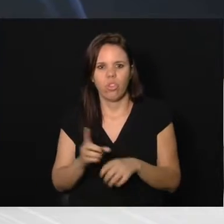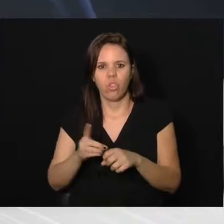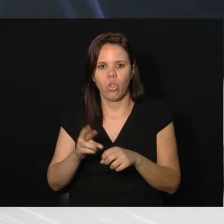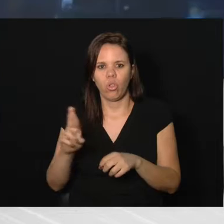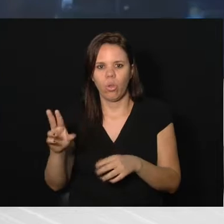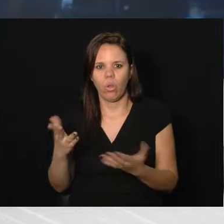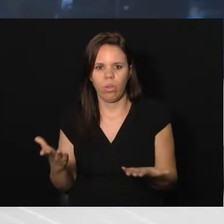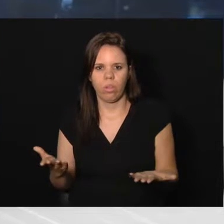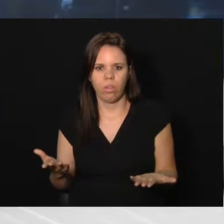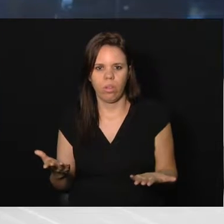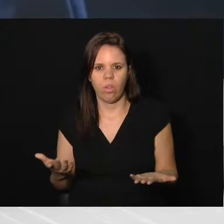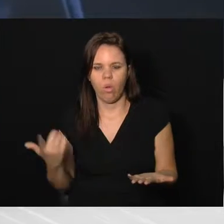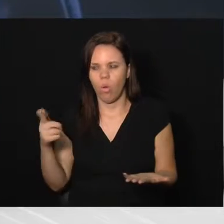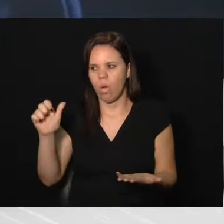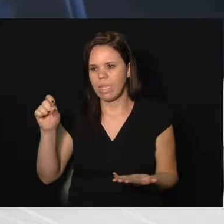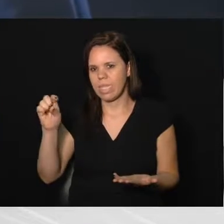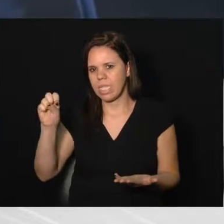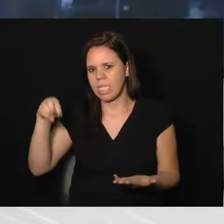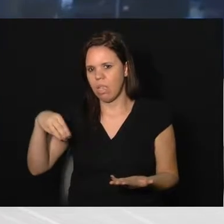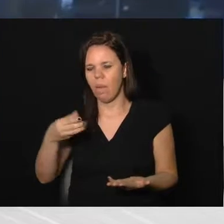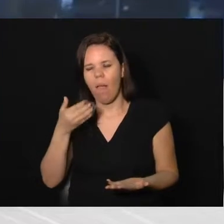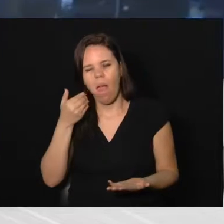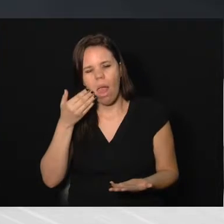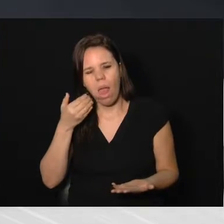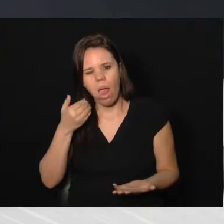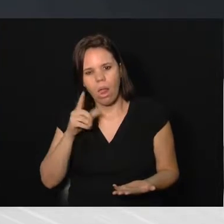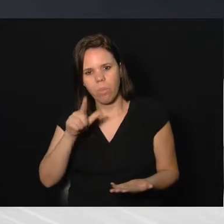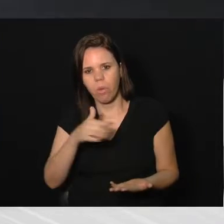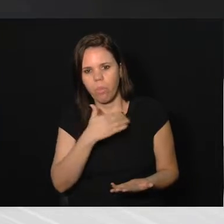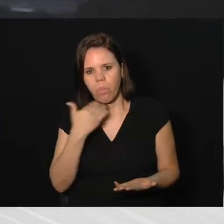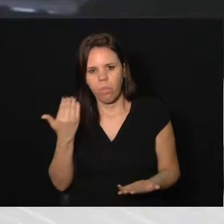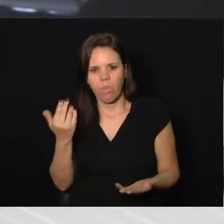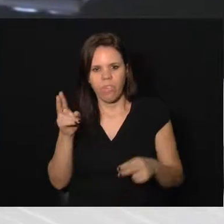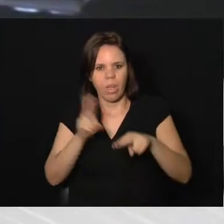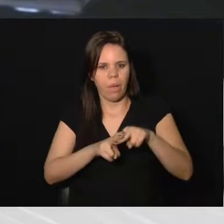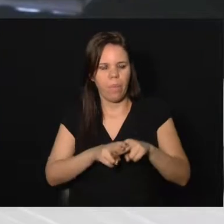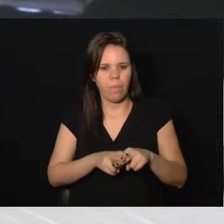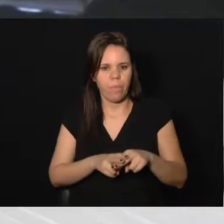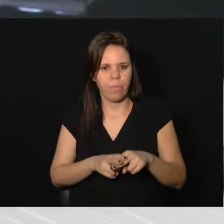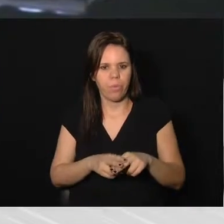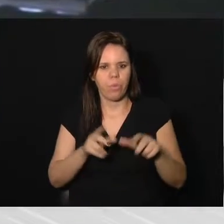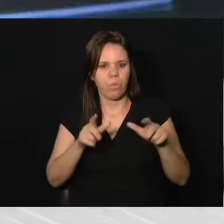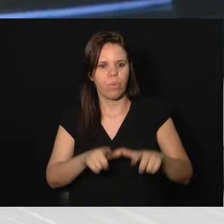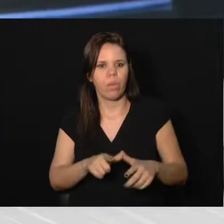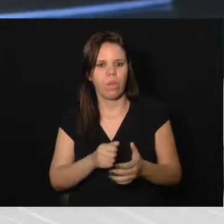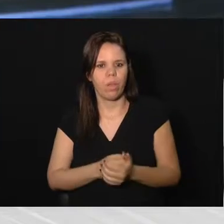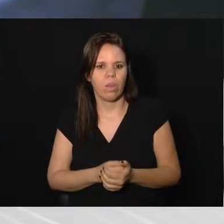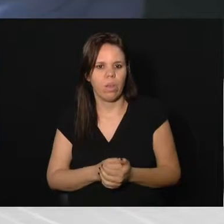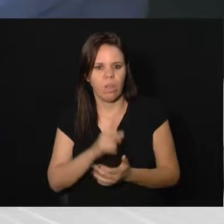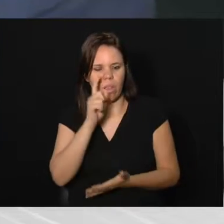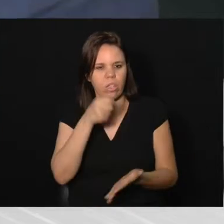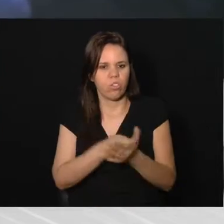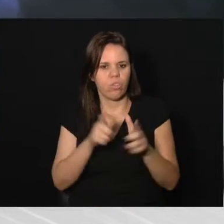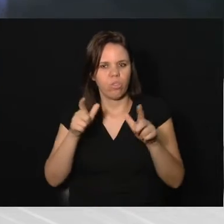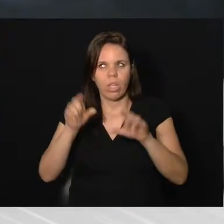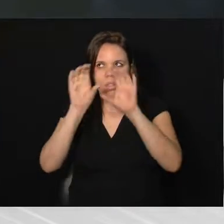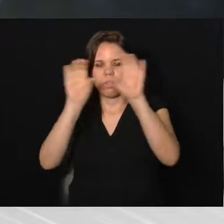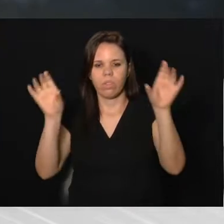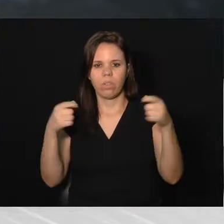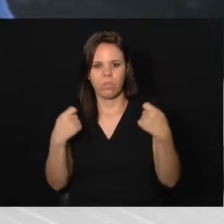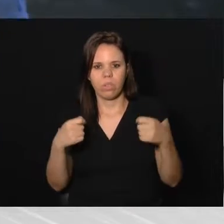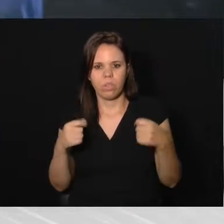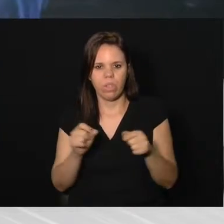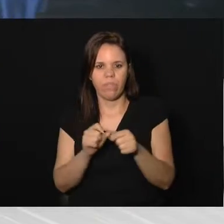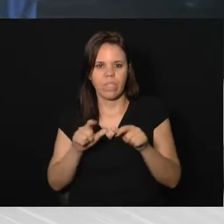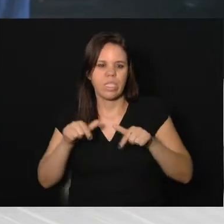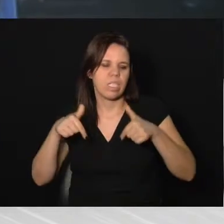Anselmo é malandro e aproveitador. Ele morre e acaba ficando preso no limbo. Para garantir seu lugar no céu, ele precisa praticar